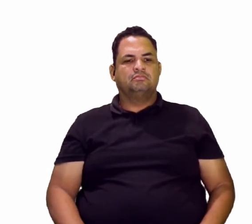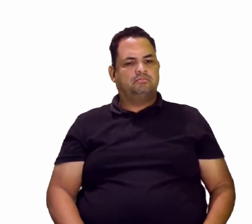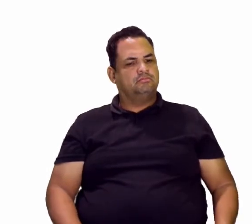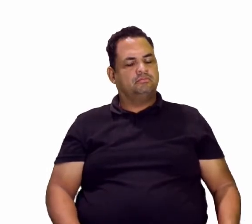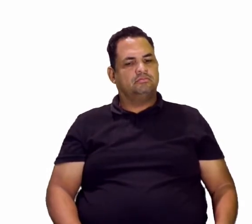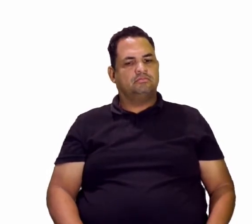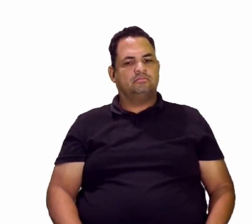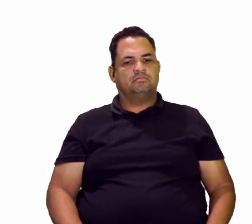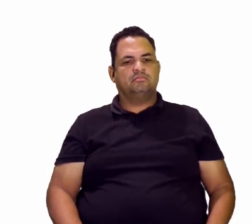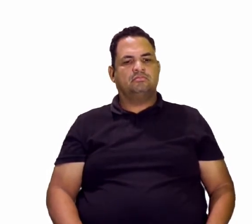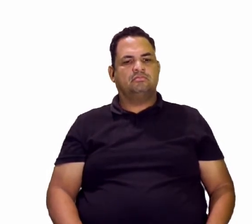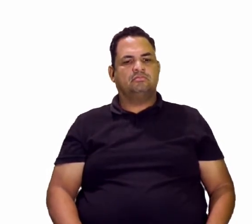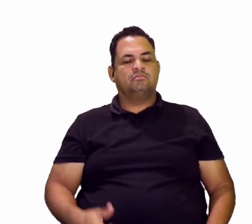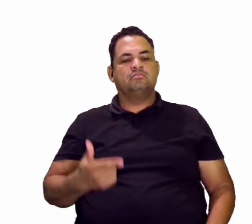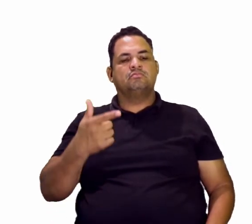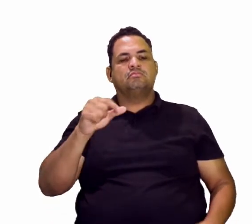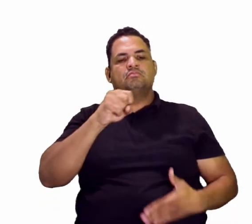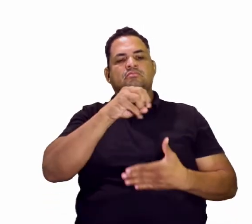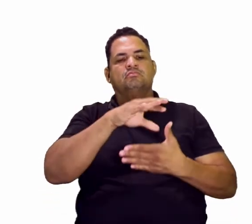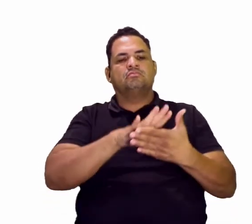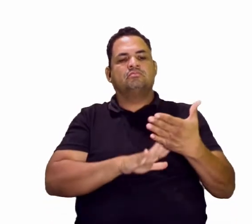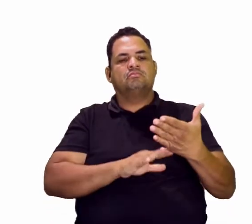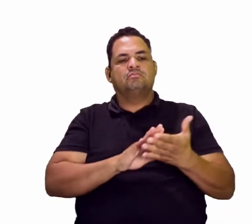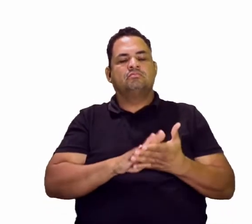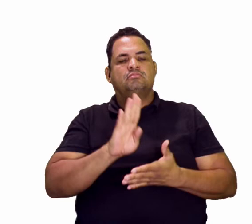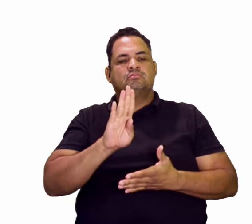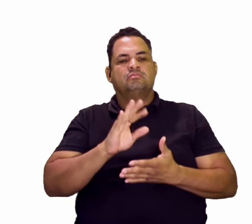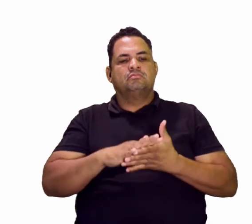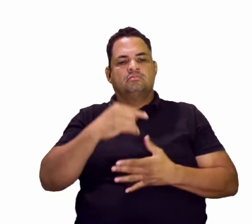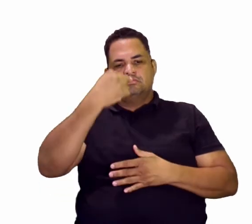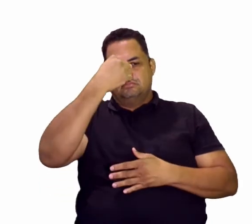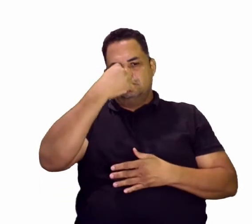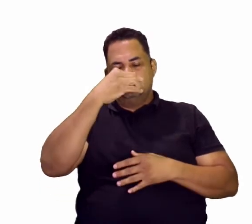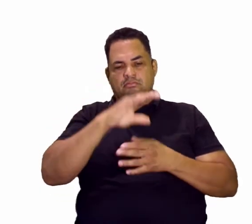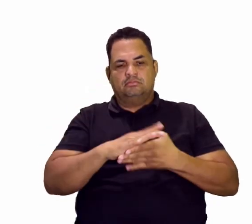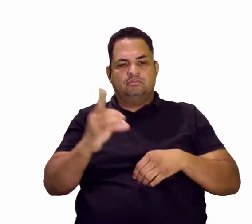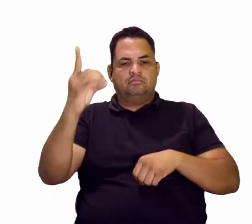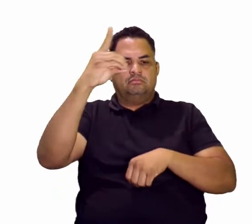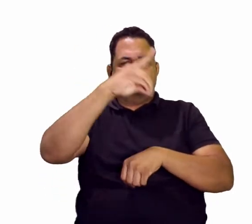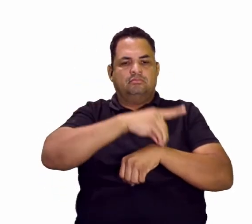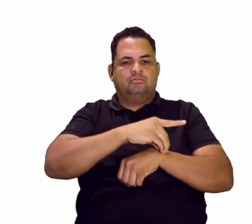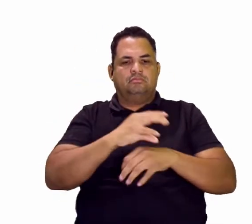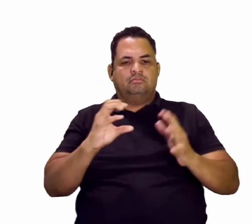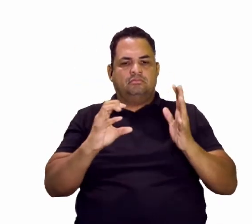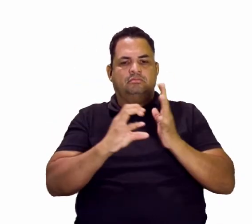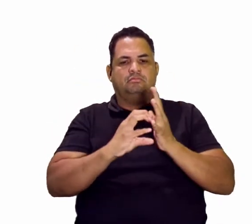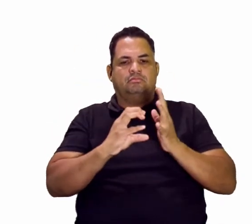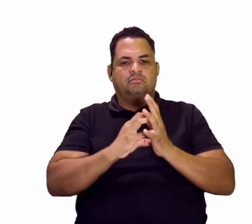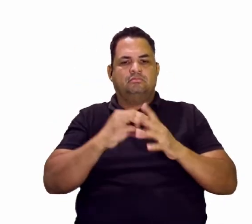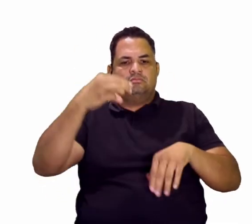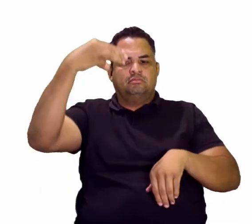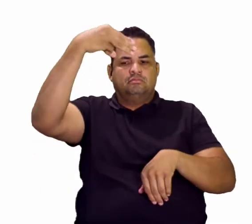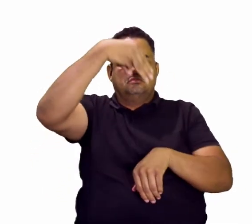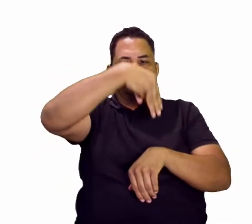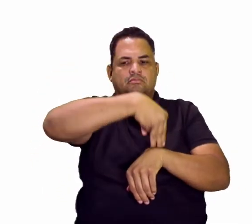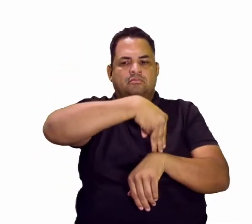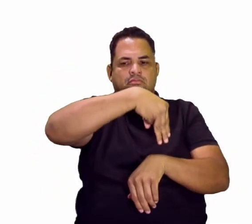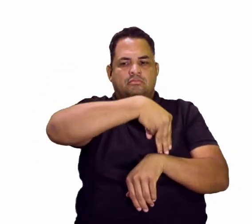Será que são? Vamos ver as demais opções. B, gripe, dengue, AIDS